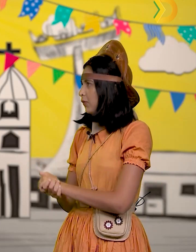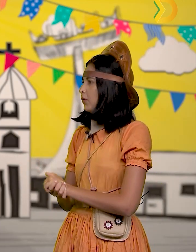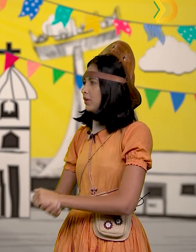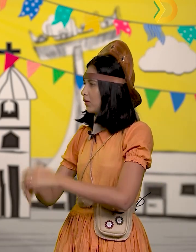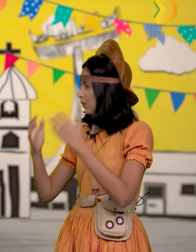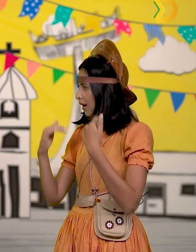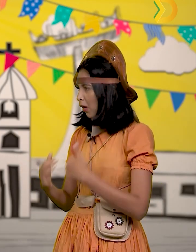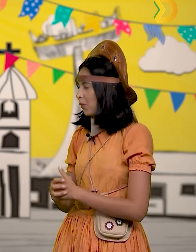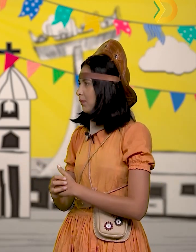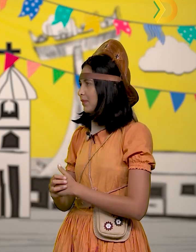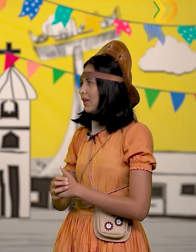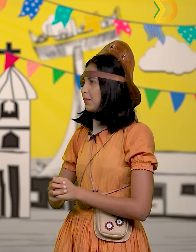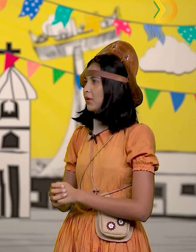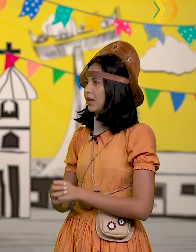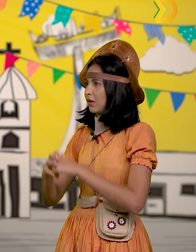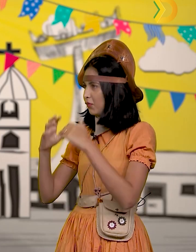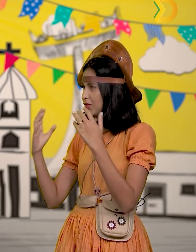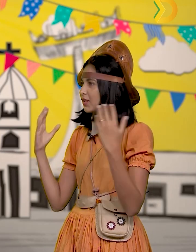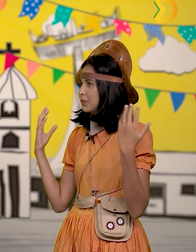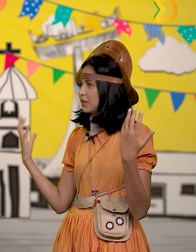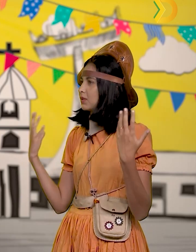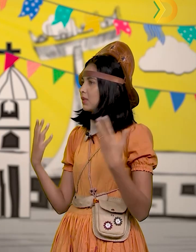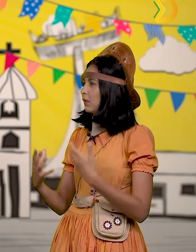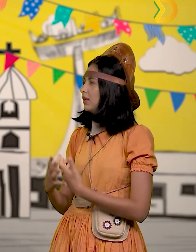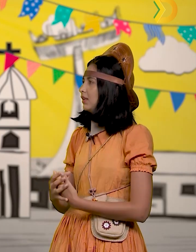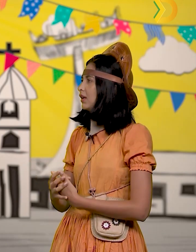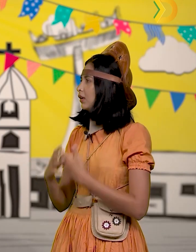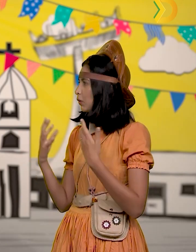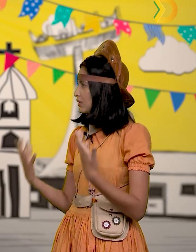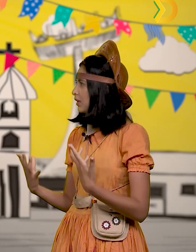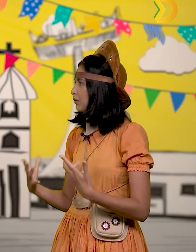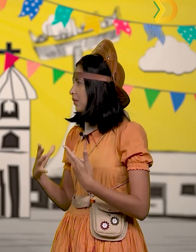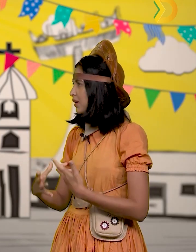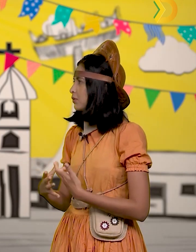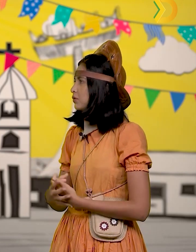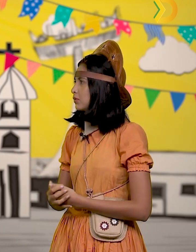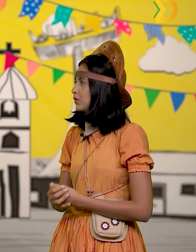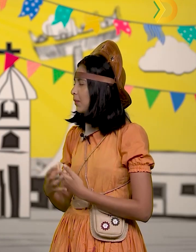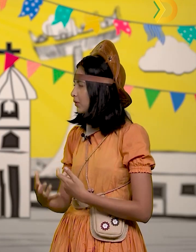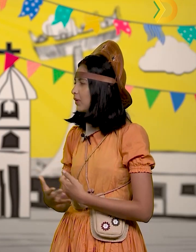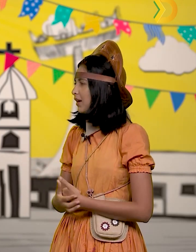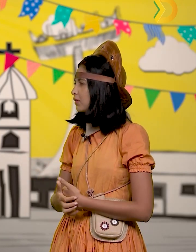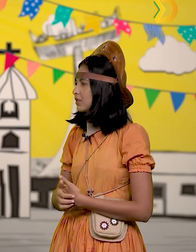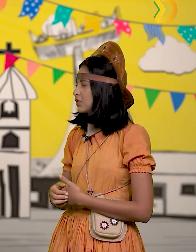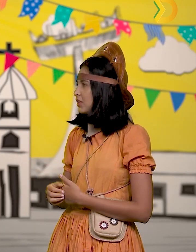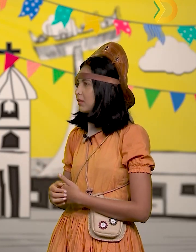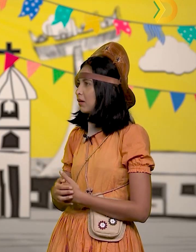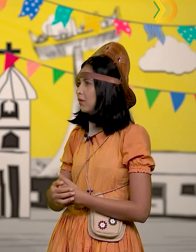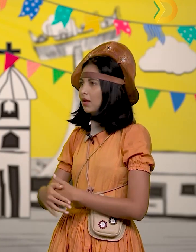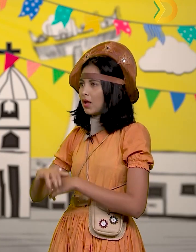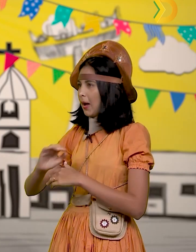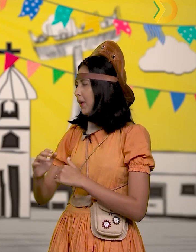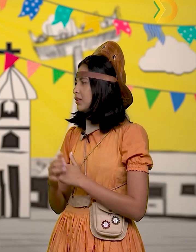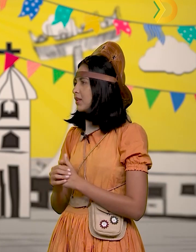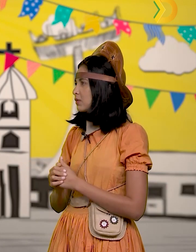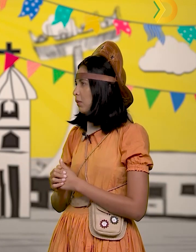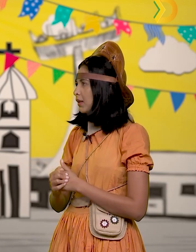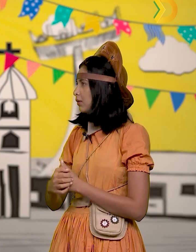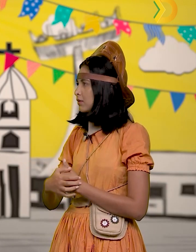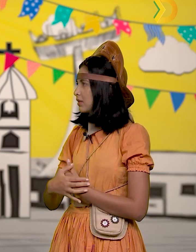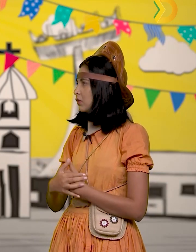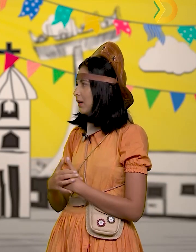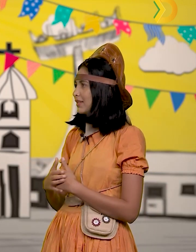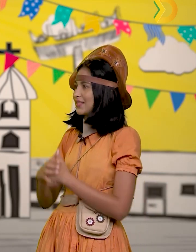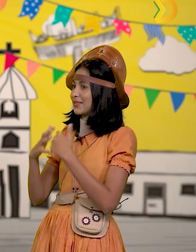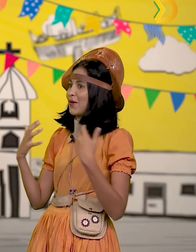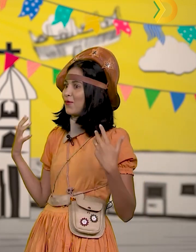o microfone, eu me acalmo, né? Porque eu vejo que as pessoas estão ali torcendo, vibrando junto, e é muito legal de sentir. Então, a partir desse momento,